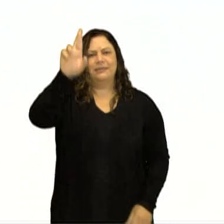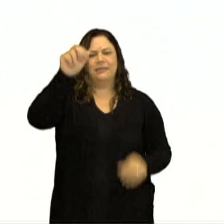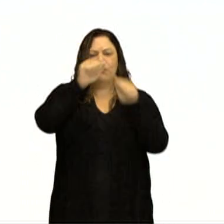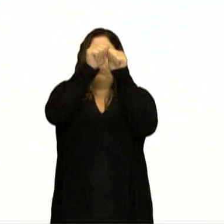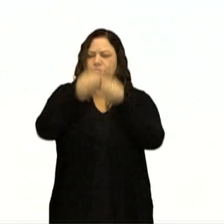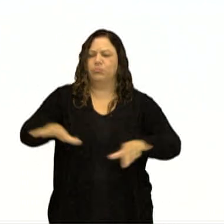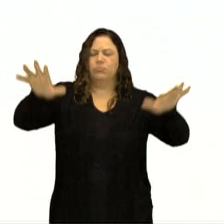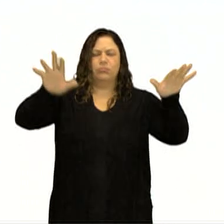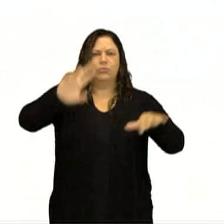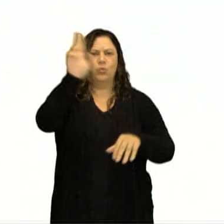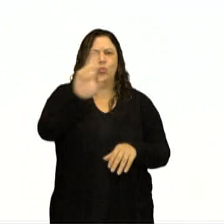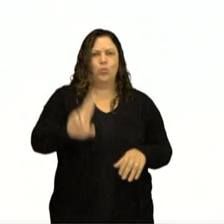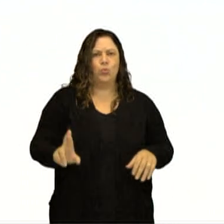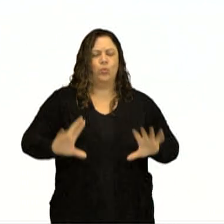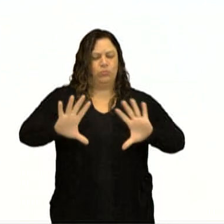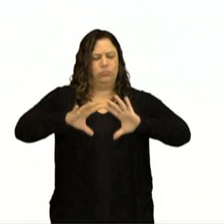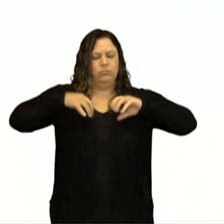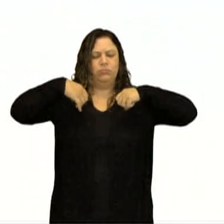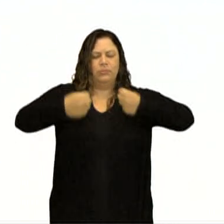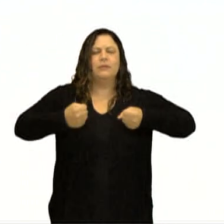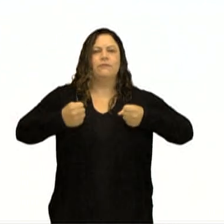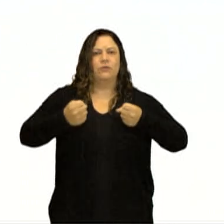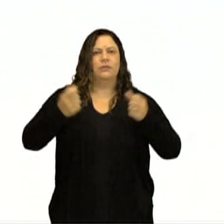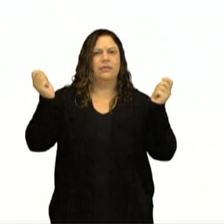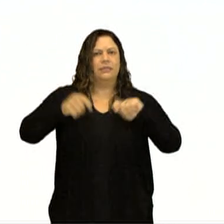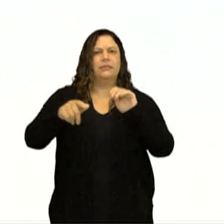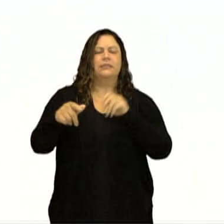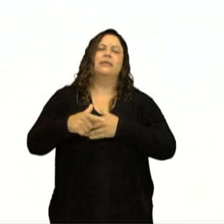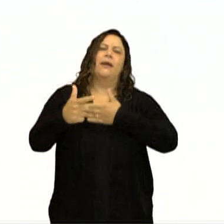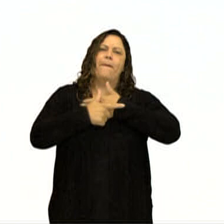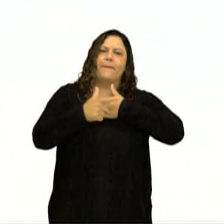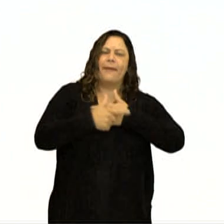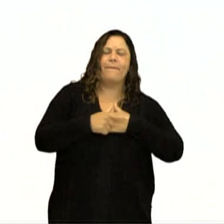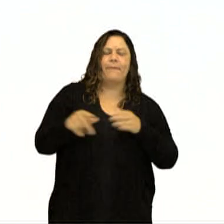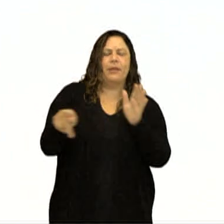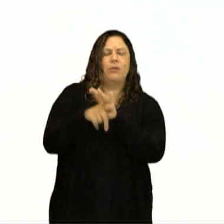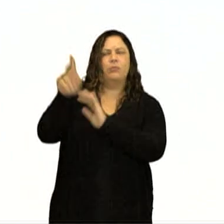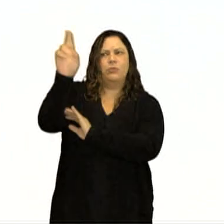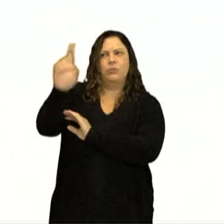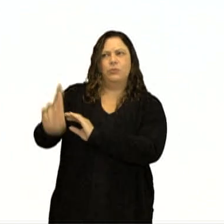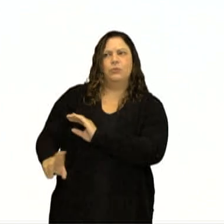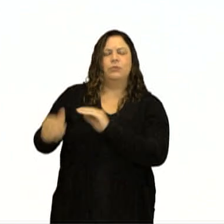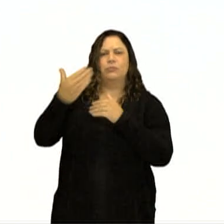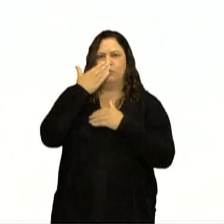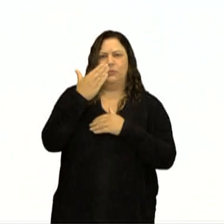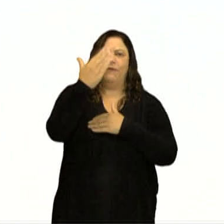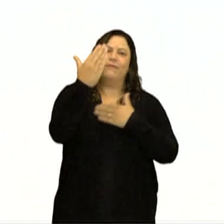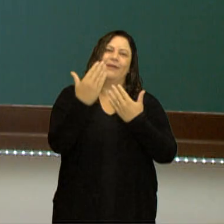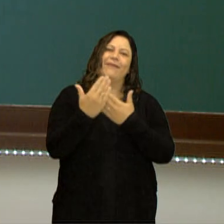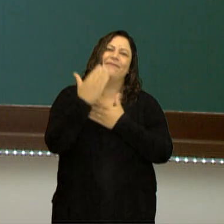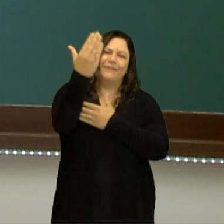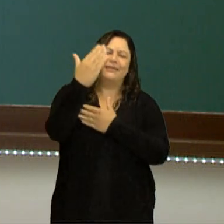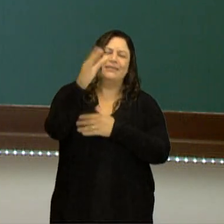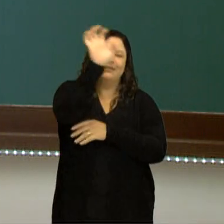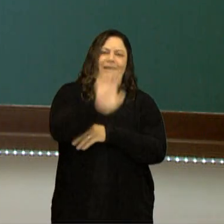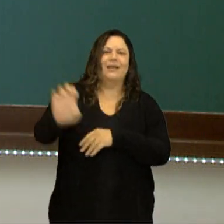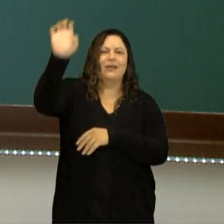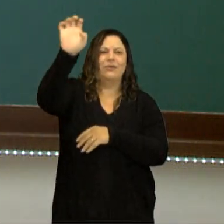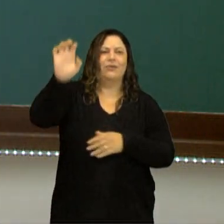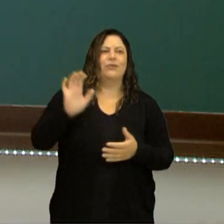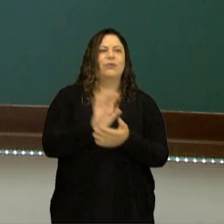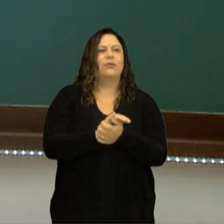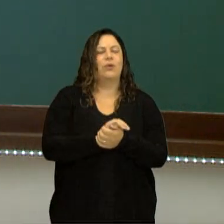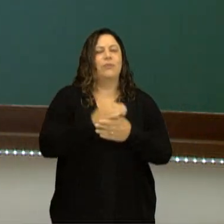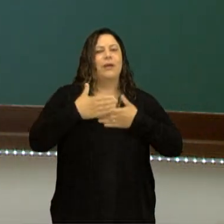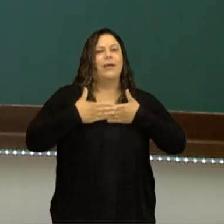tentar fortalecer, de certa maneira, o papel da Rússia frente à outra comunidade europeia. Olha